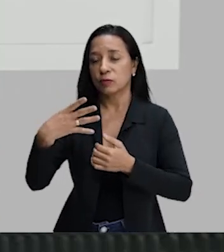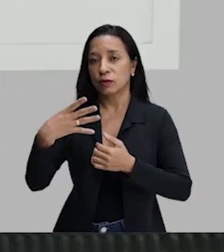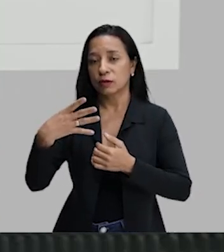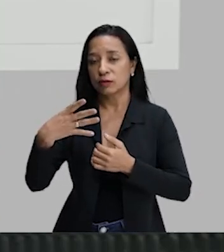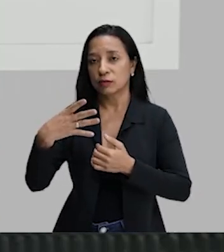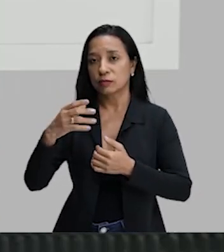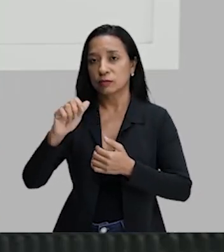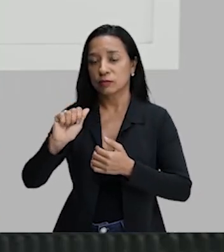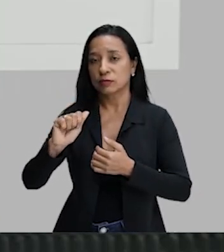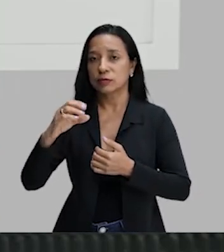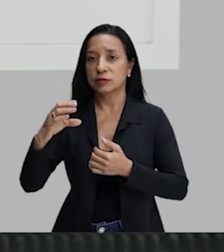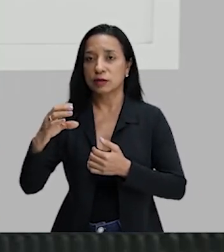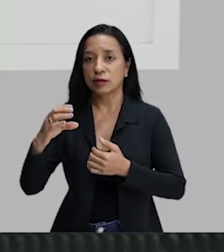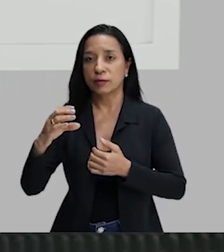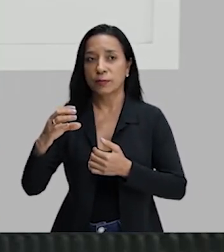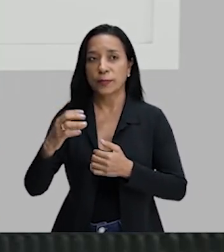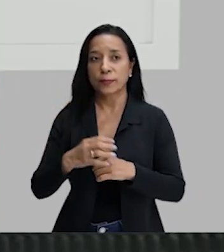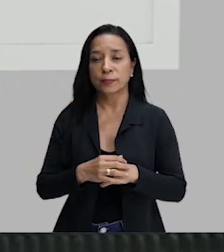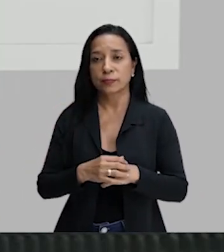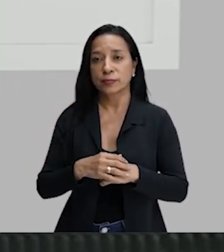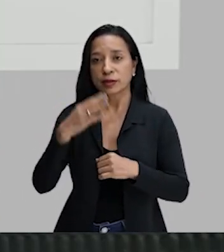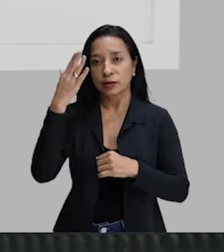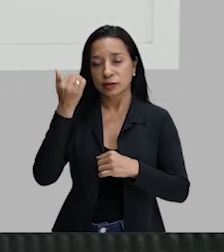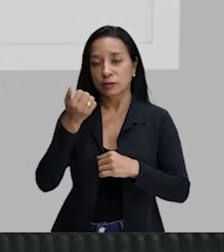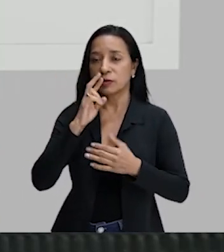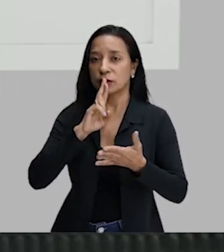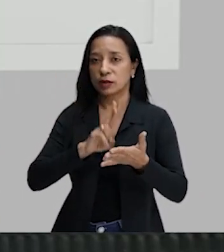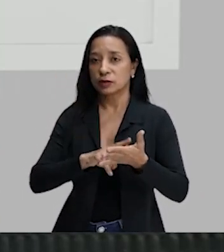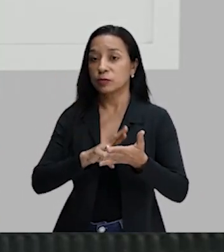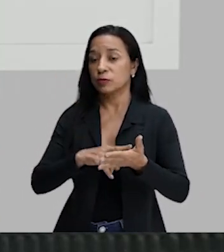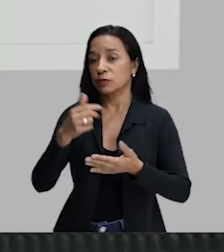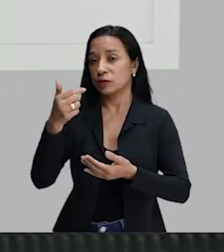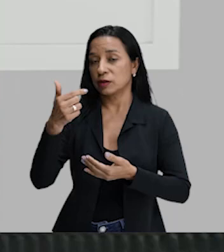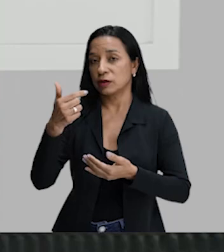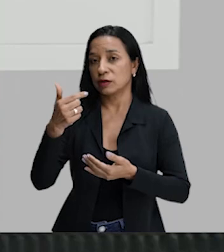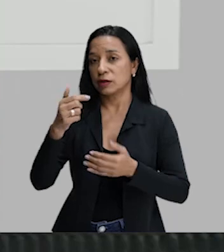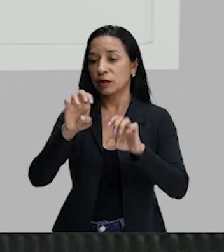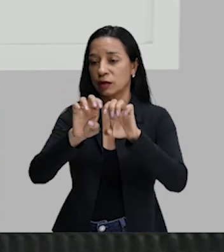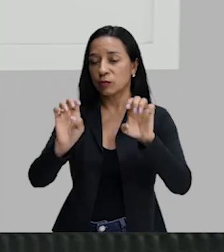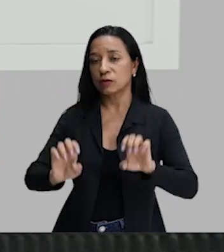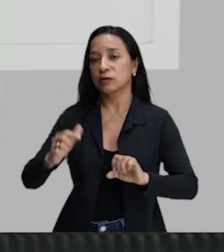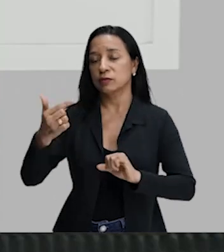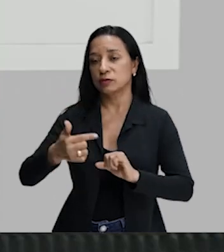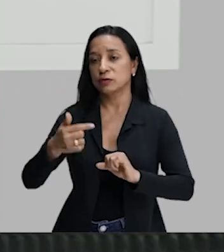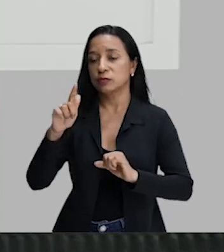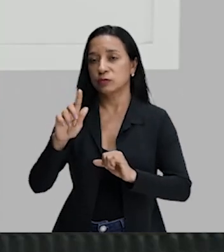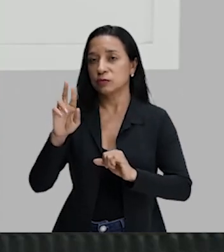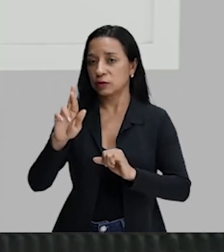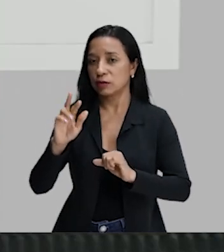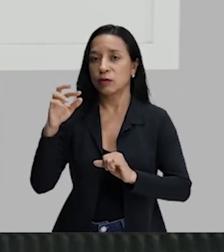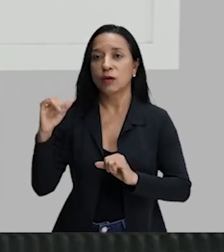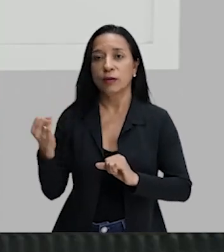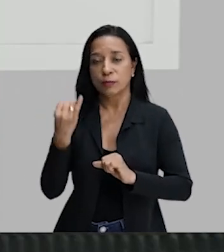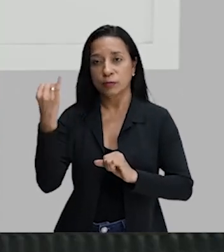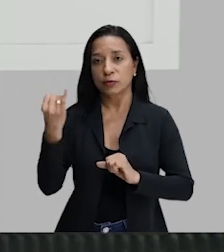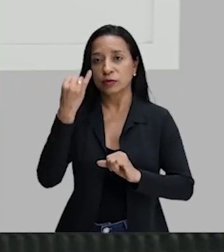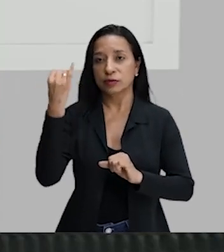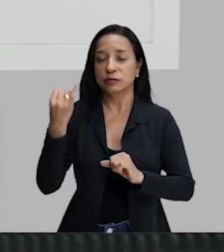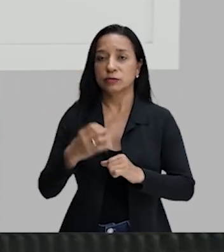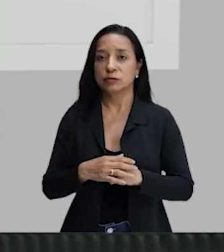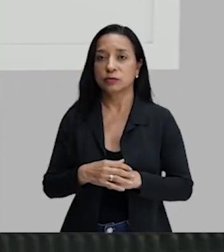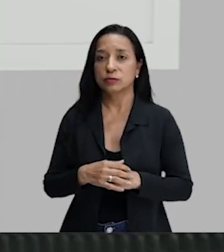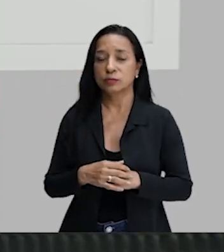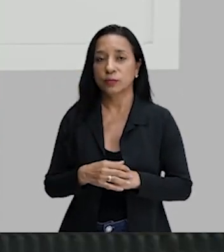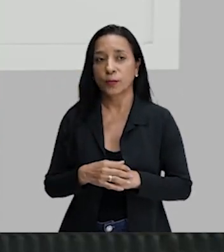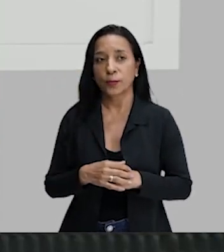4AC. E saber resolver a equação do segundo grau é importantíssimo, né? Está em tudo quanto é conteúdo de matemática.